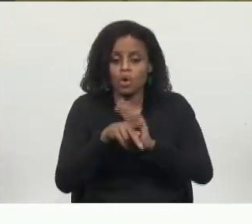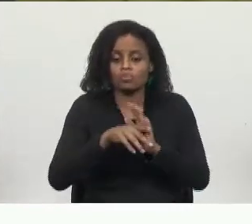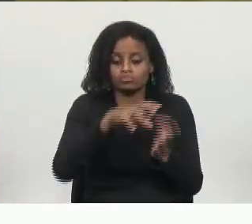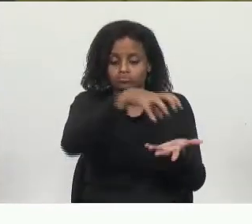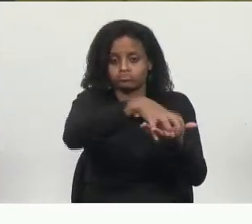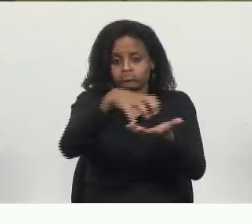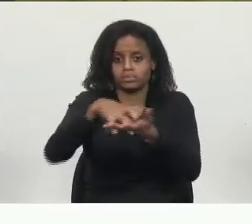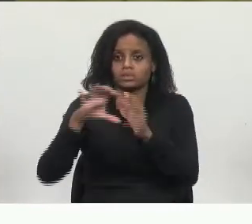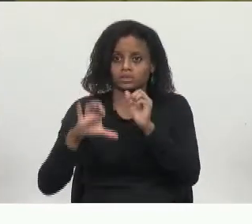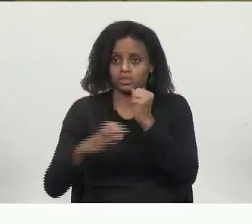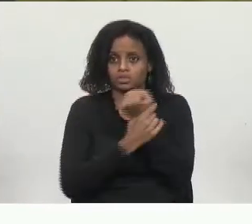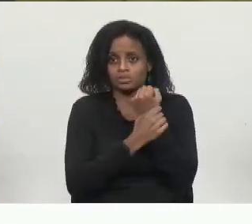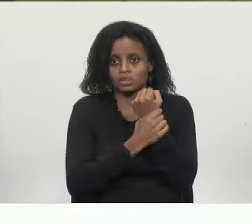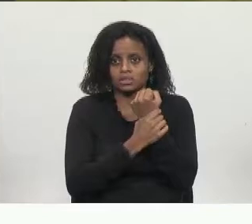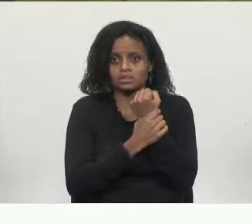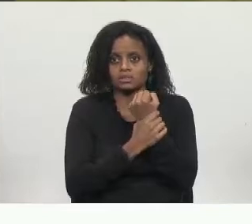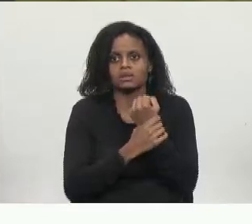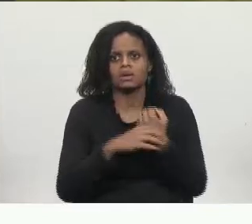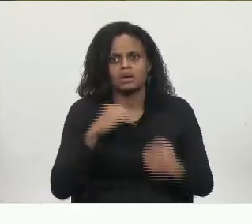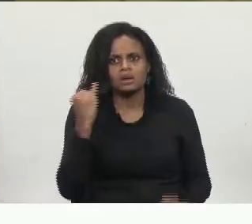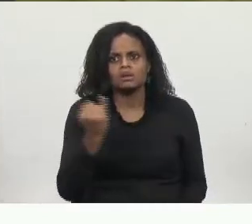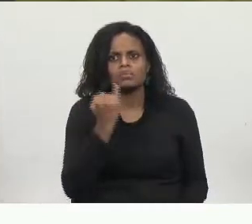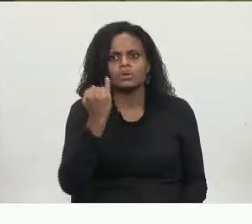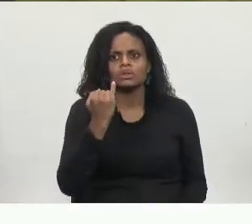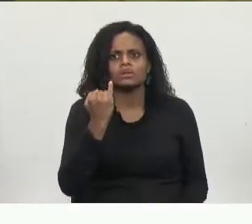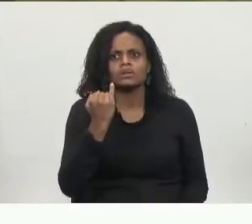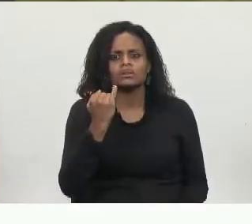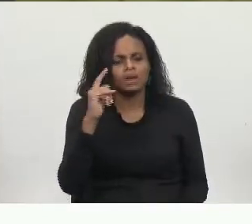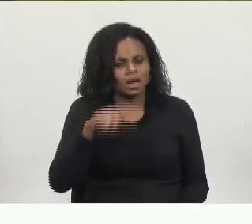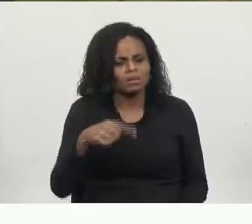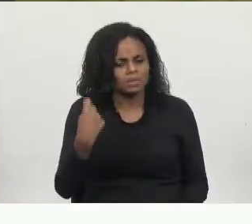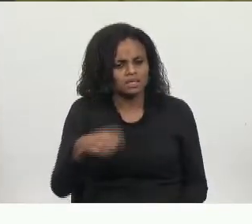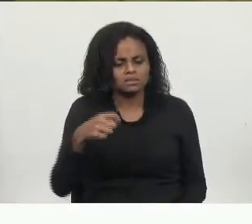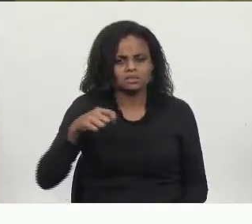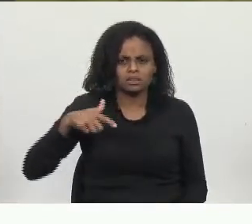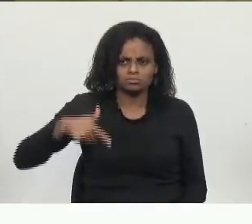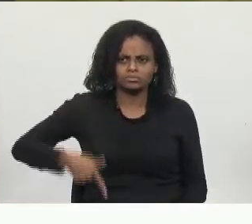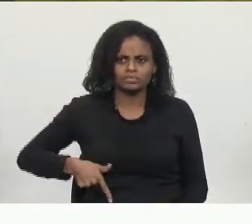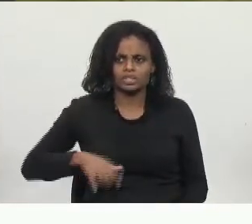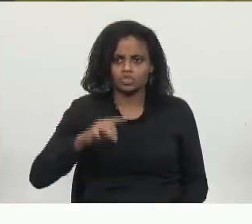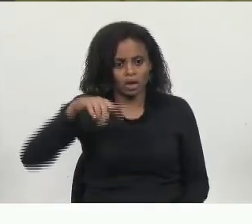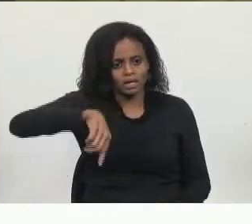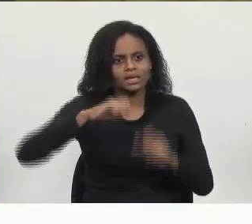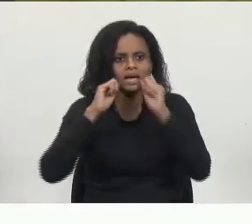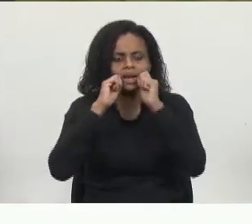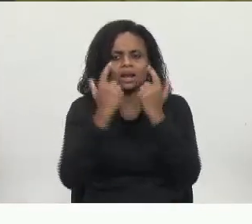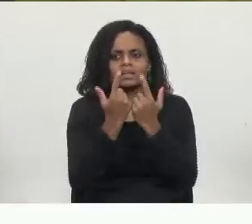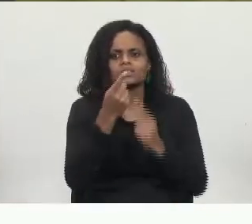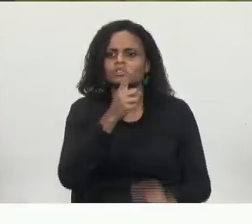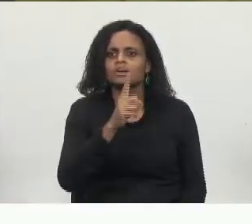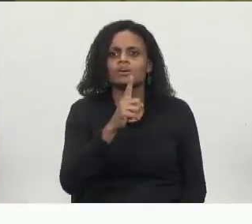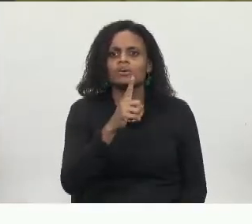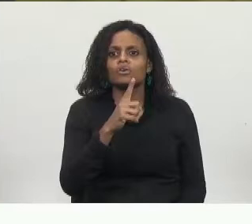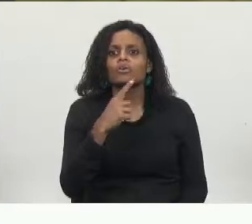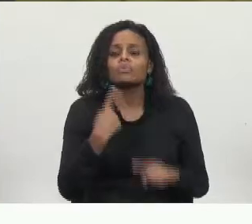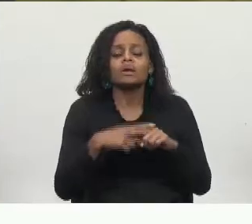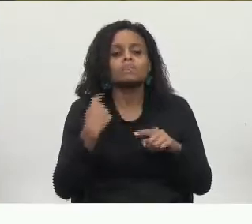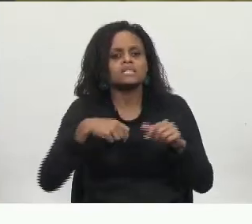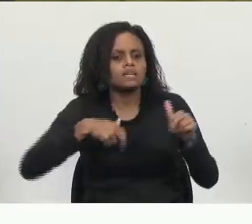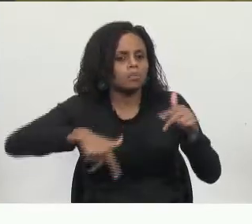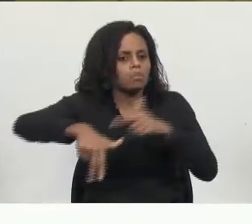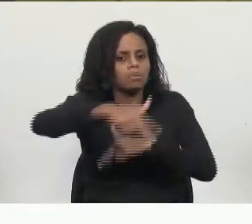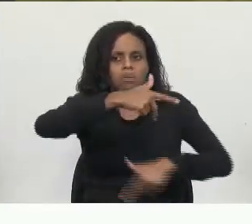segurança, sinceramente, é necessário sim porte de arma. Não é só nesta casa, não. Porque eles têm que andar, têm que se locomover,